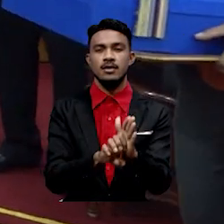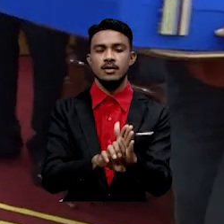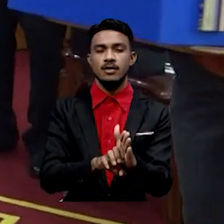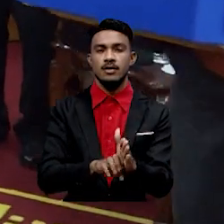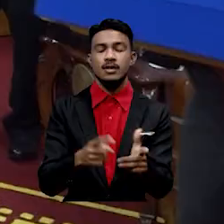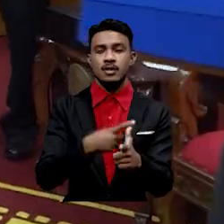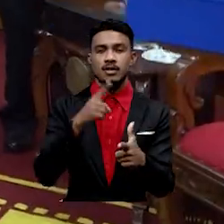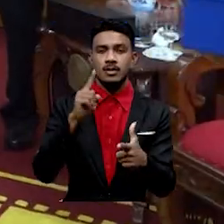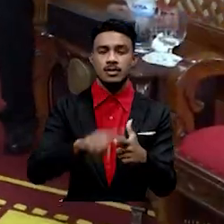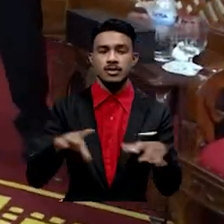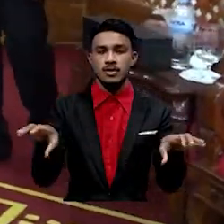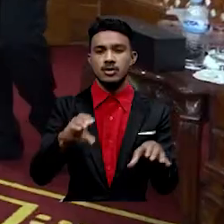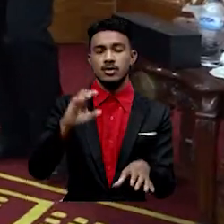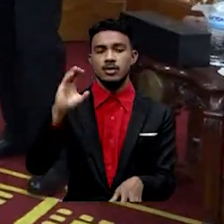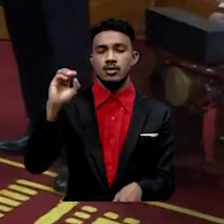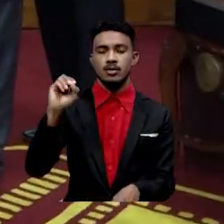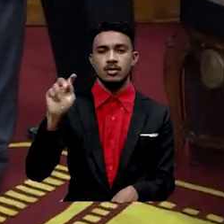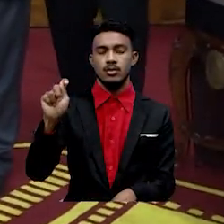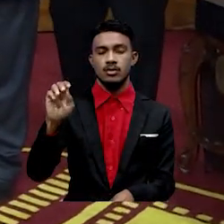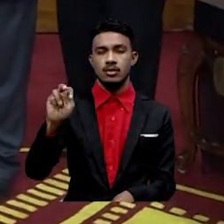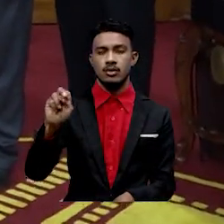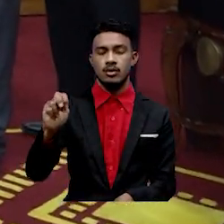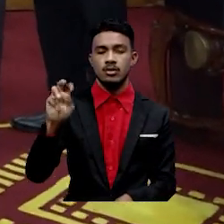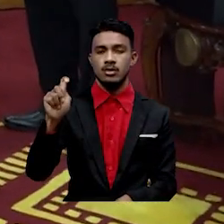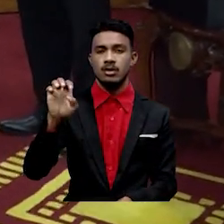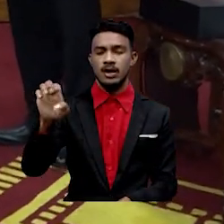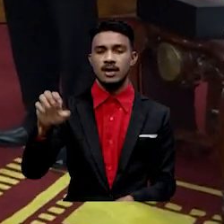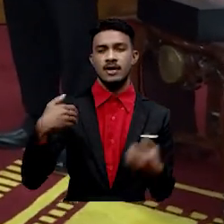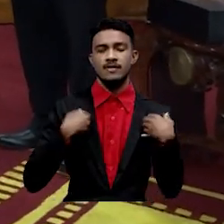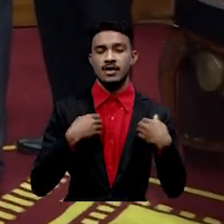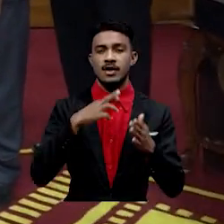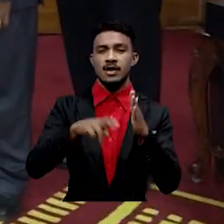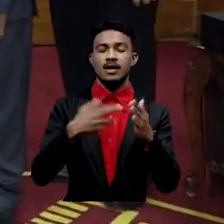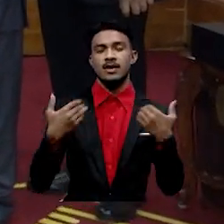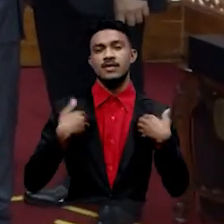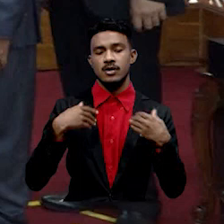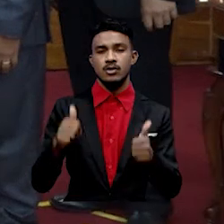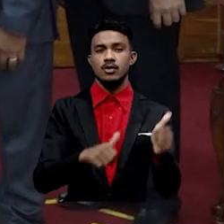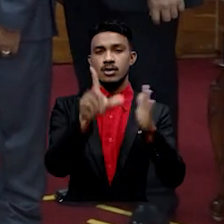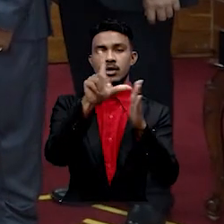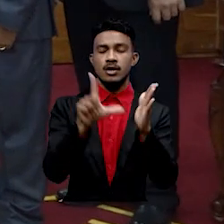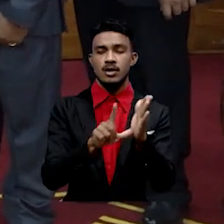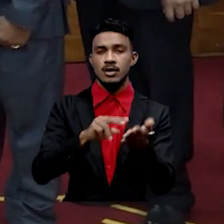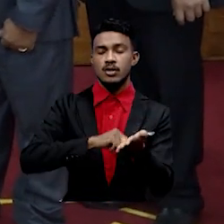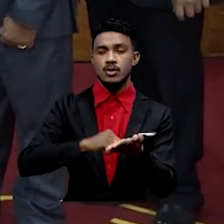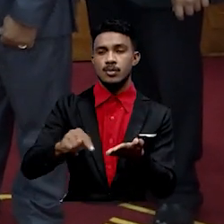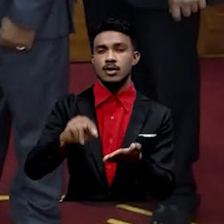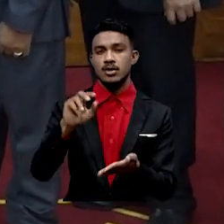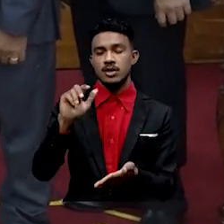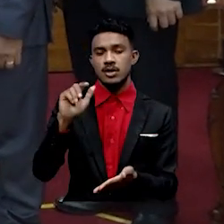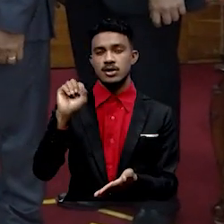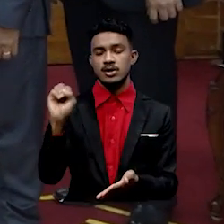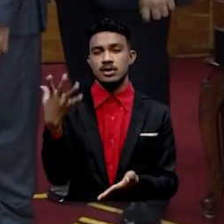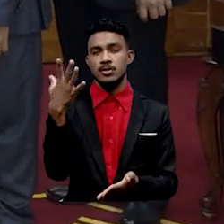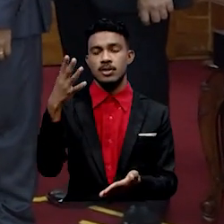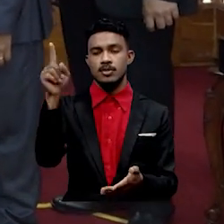ne empresa Comtel completa ona regra sira ne pemak iha tir decreto lei número 105 barring rua 105